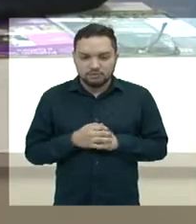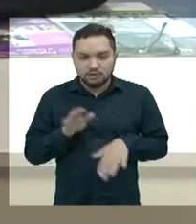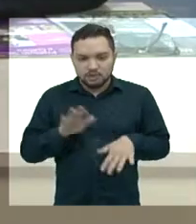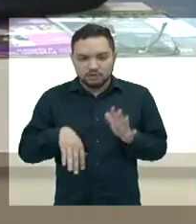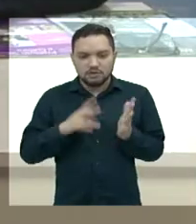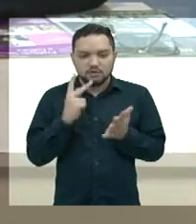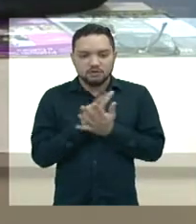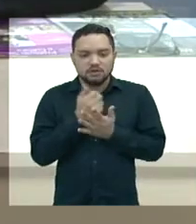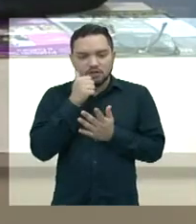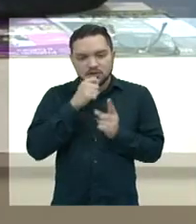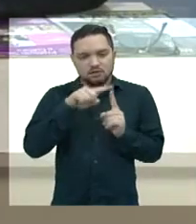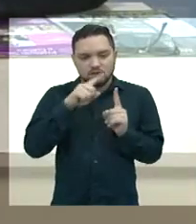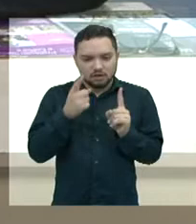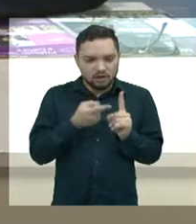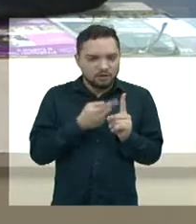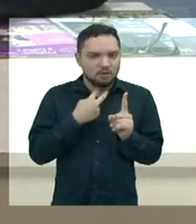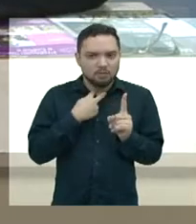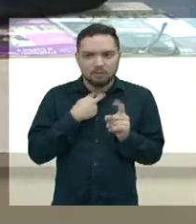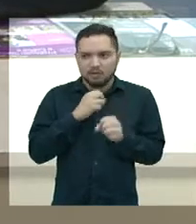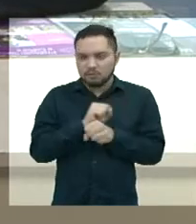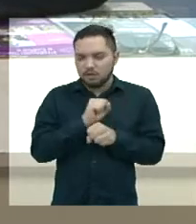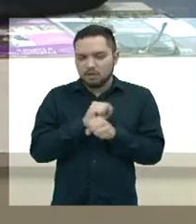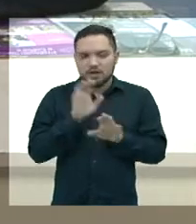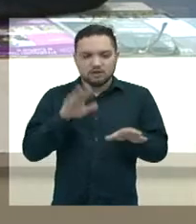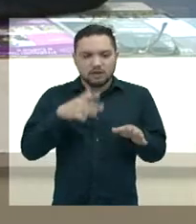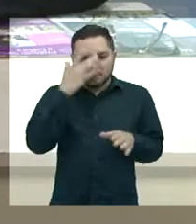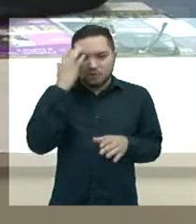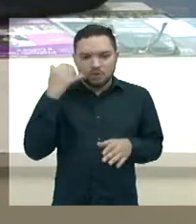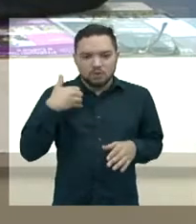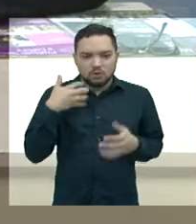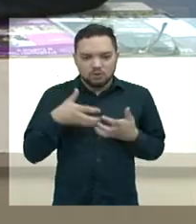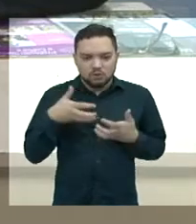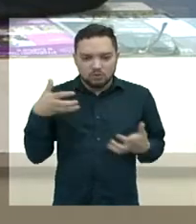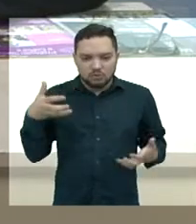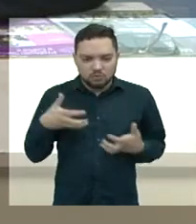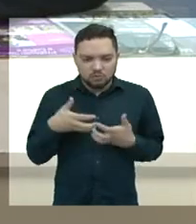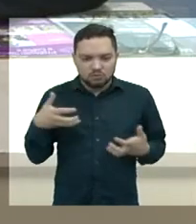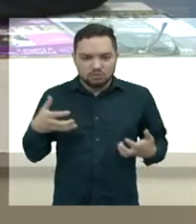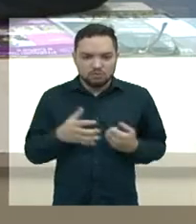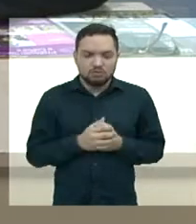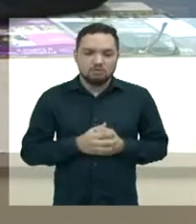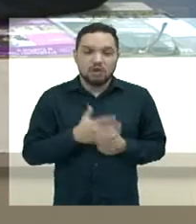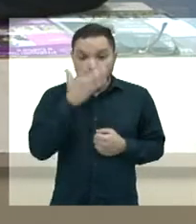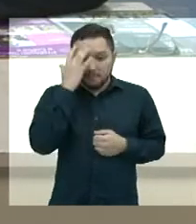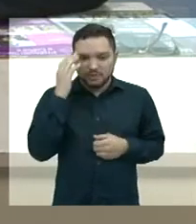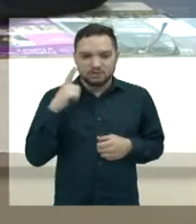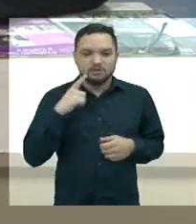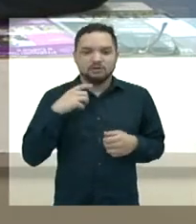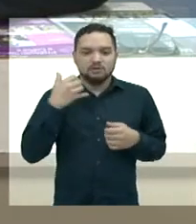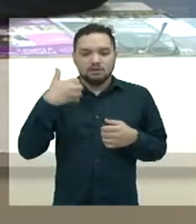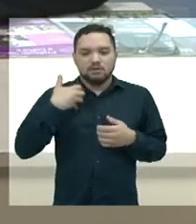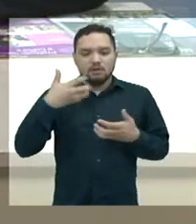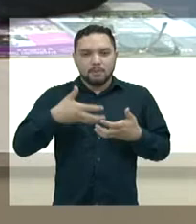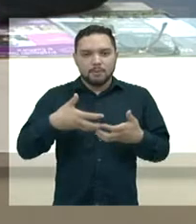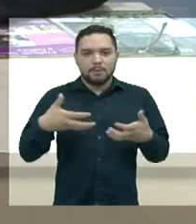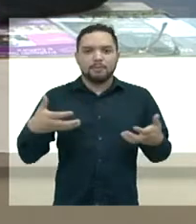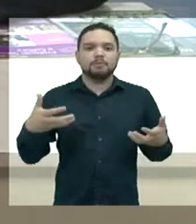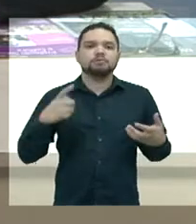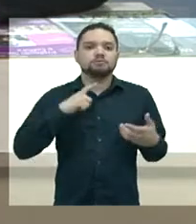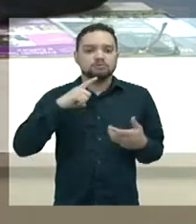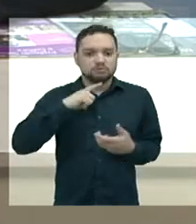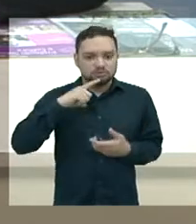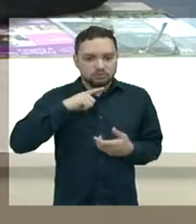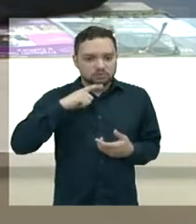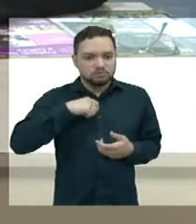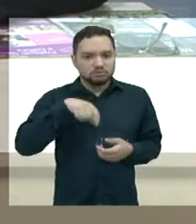às vezes a pessoa idosa também. Há hoje um envelhecimento da população, então há um número grande de pessoas idosas que